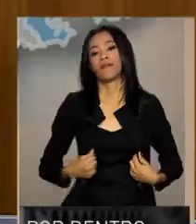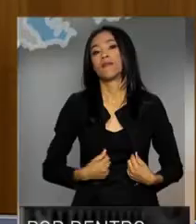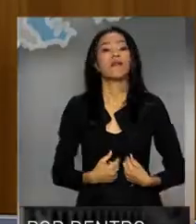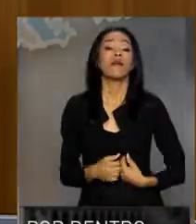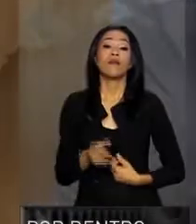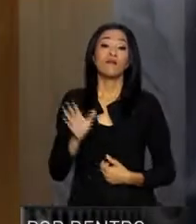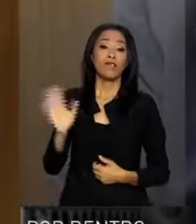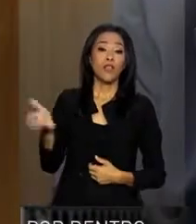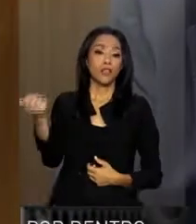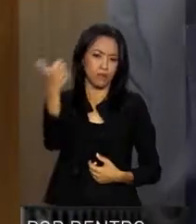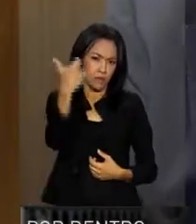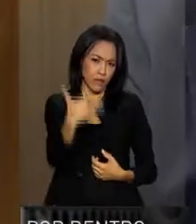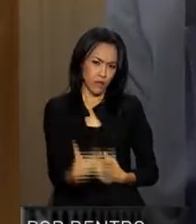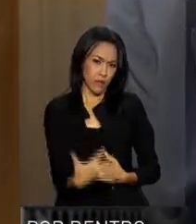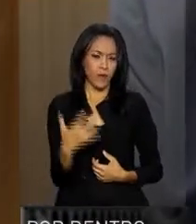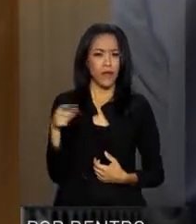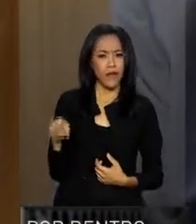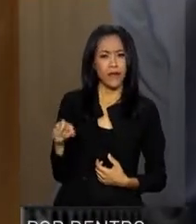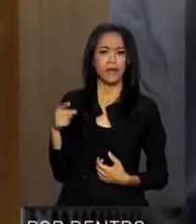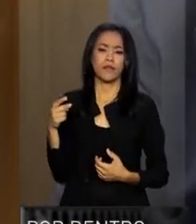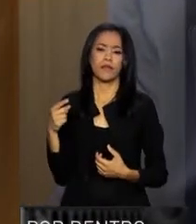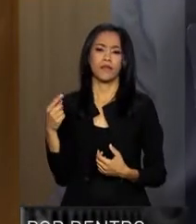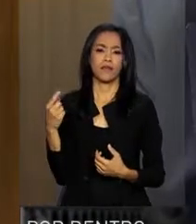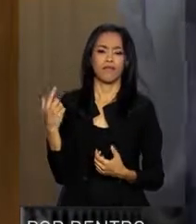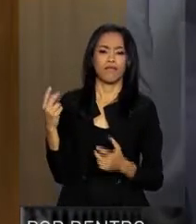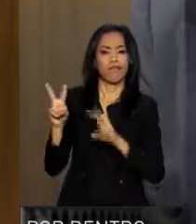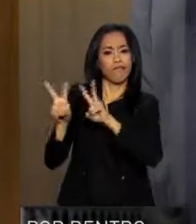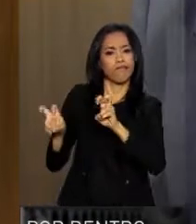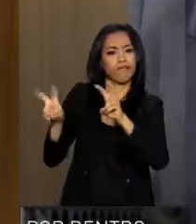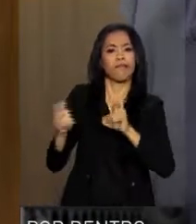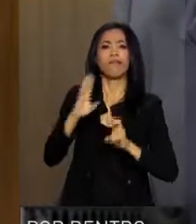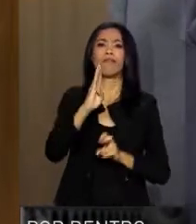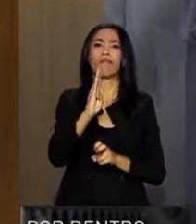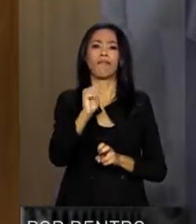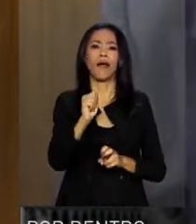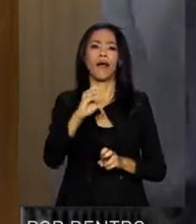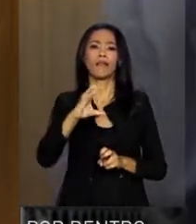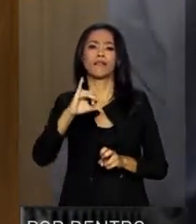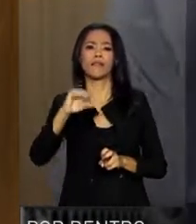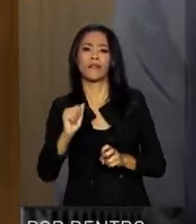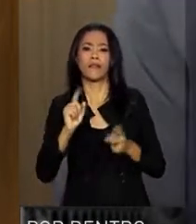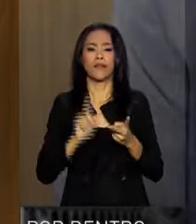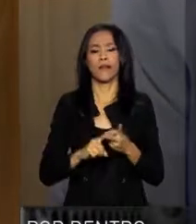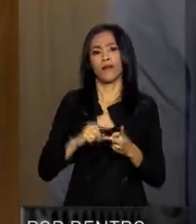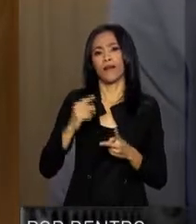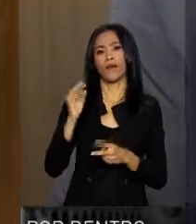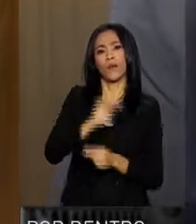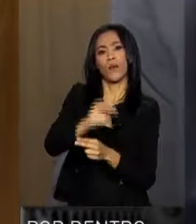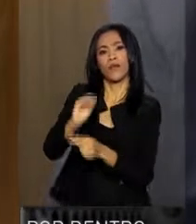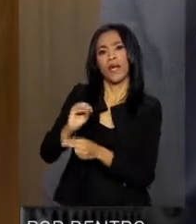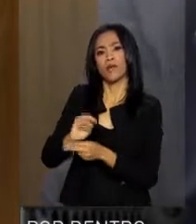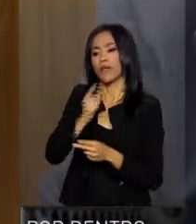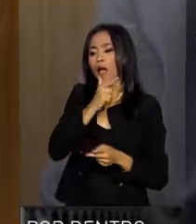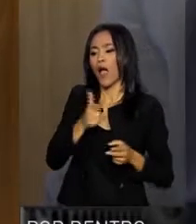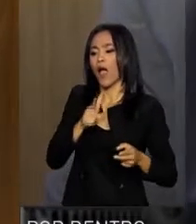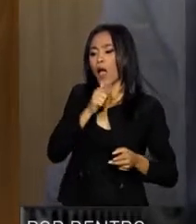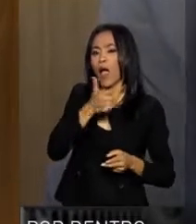você disse essas questões de bacias o de recursos hídricos estaduais